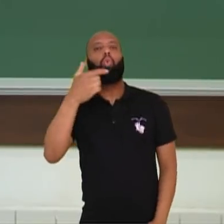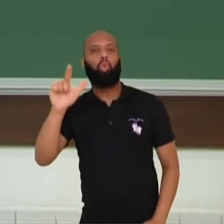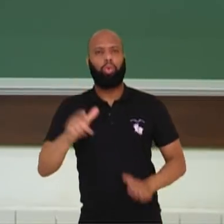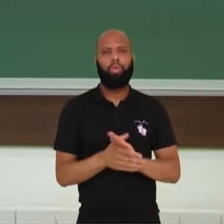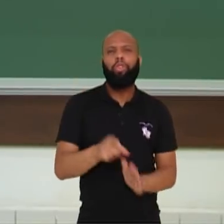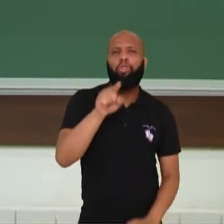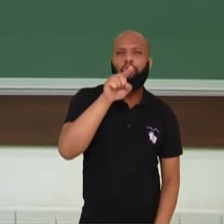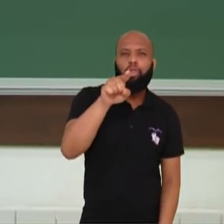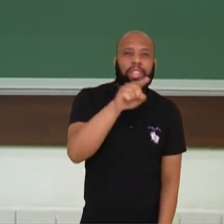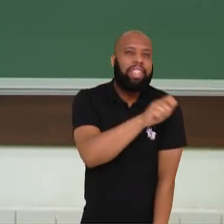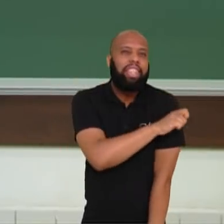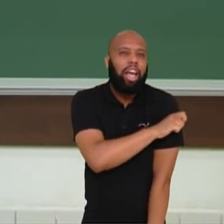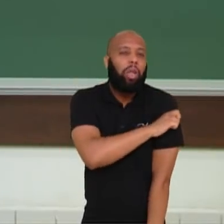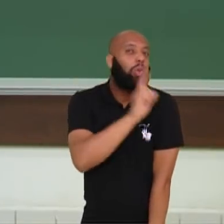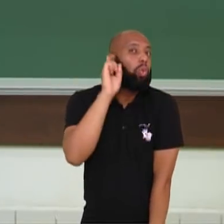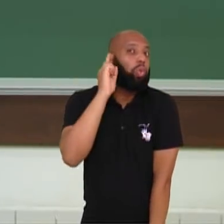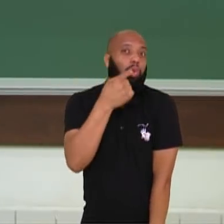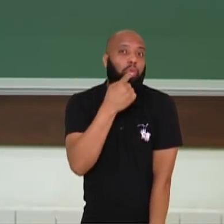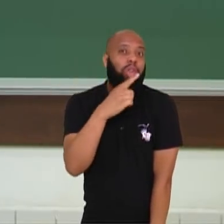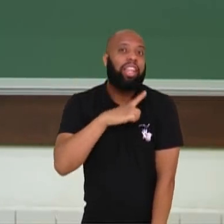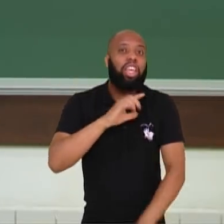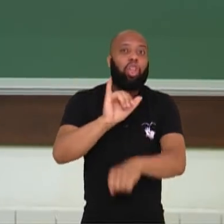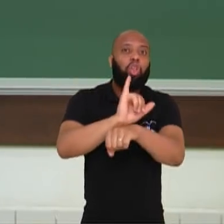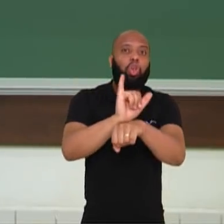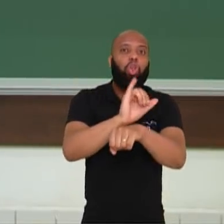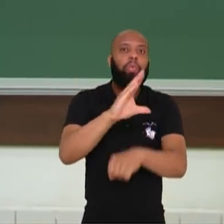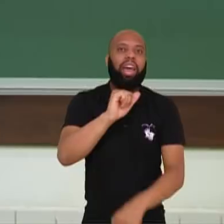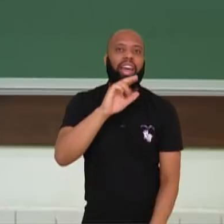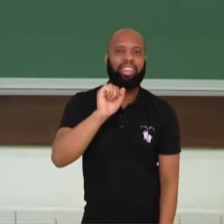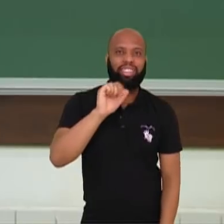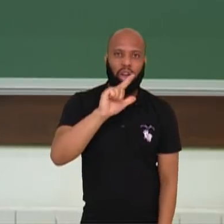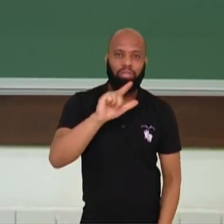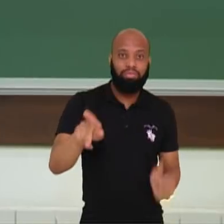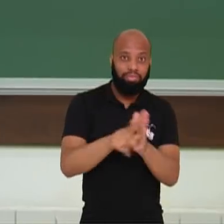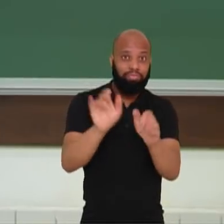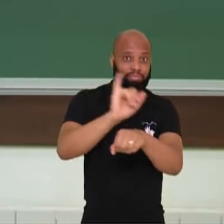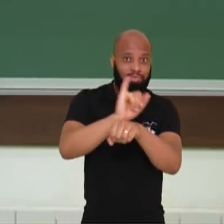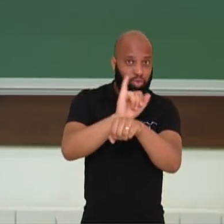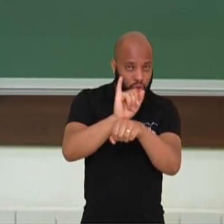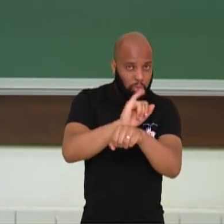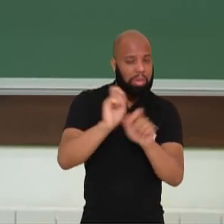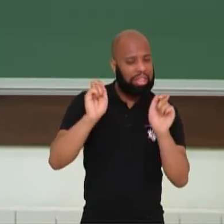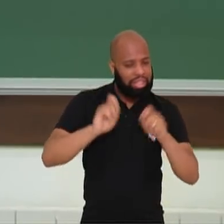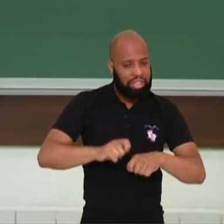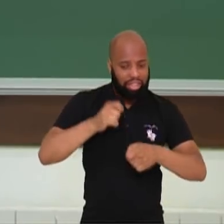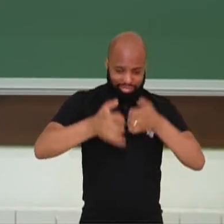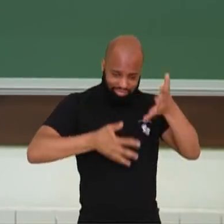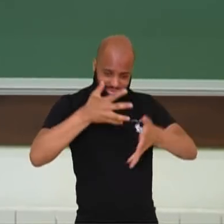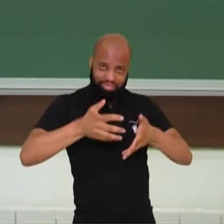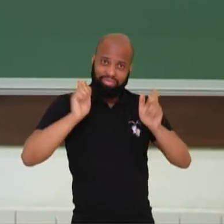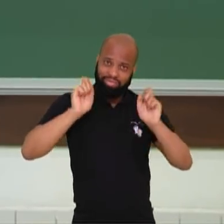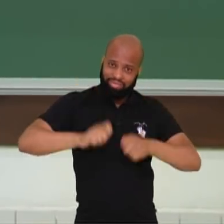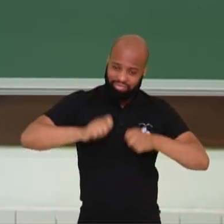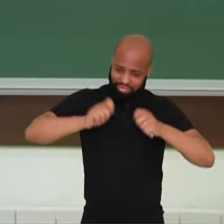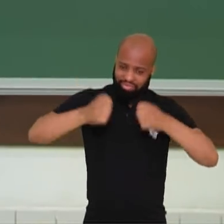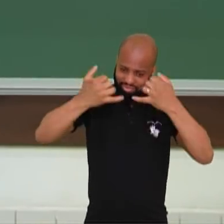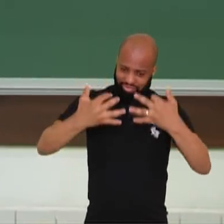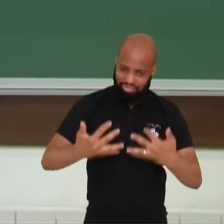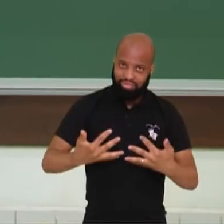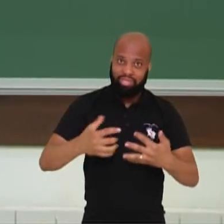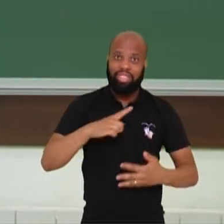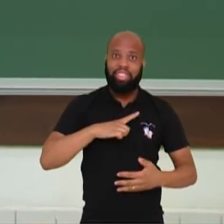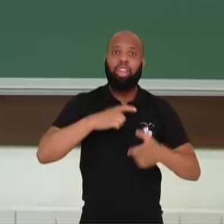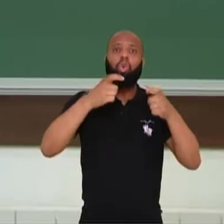canal de história, chama-se História em Libras. Você encontra no YouTube, no canal do YouTube.